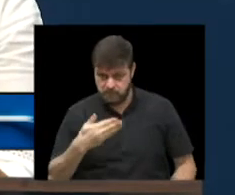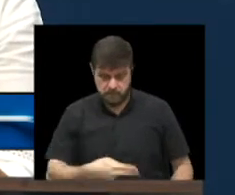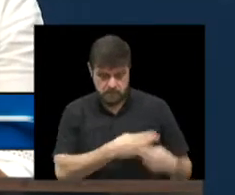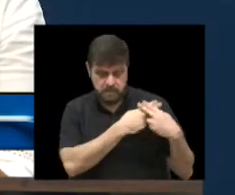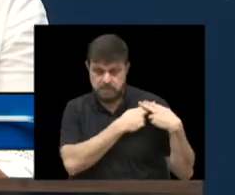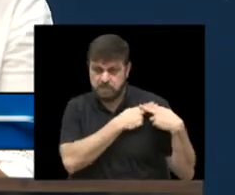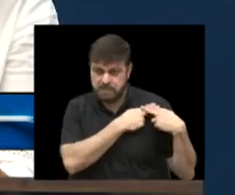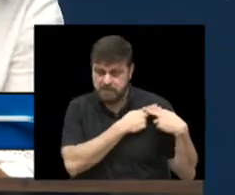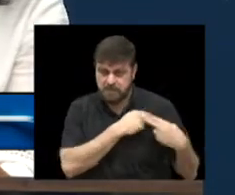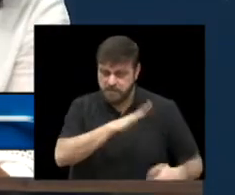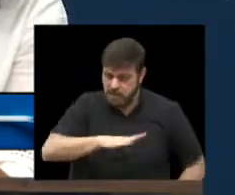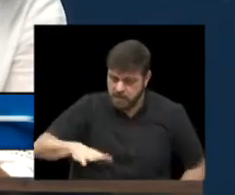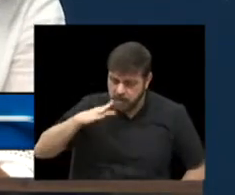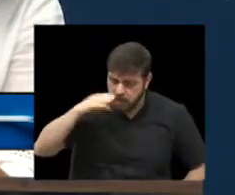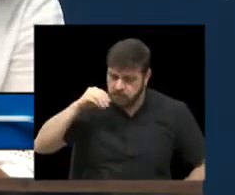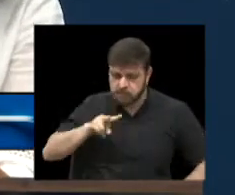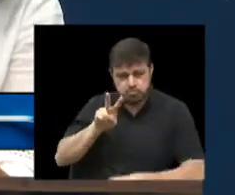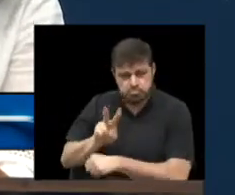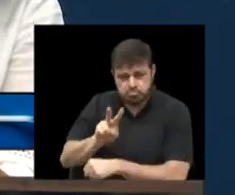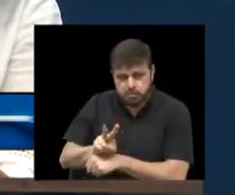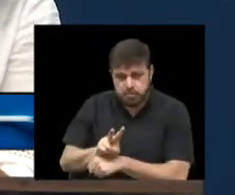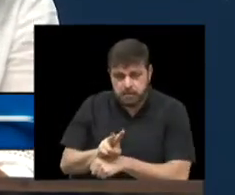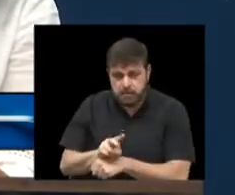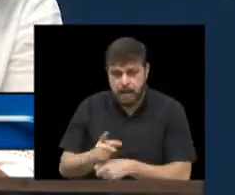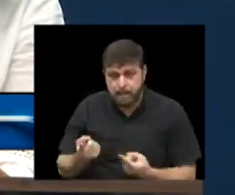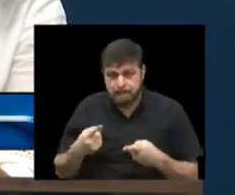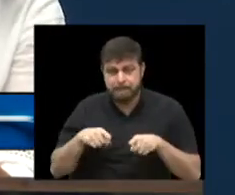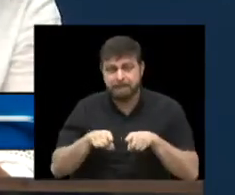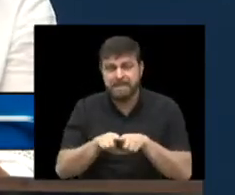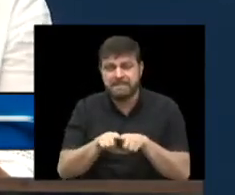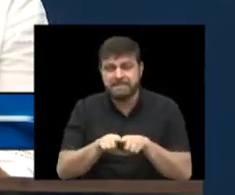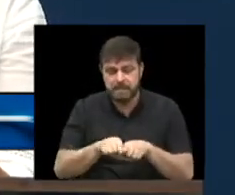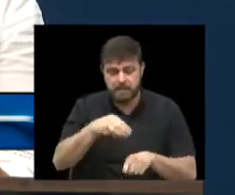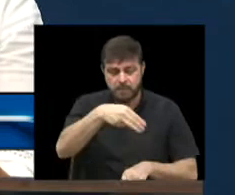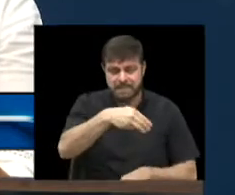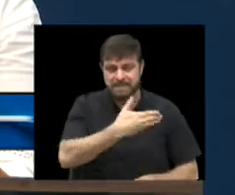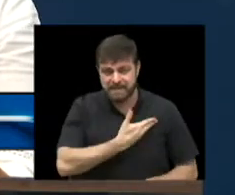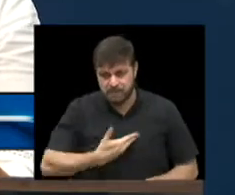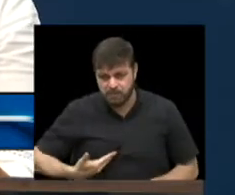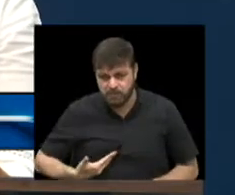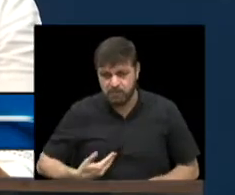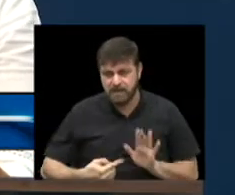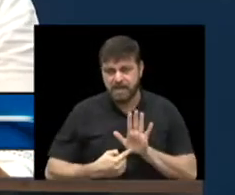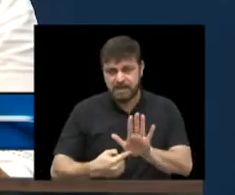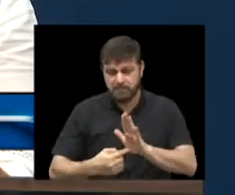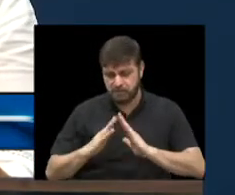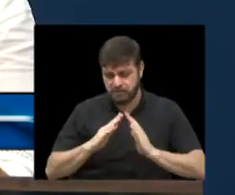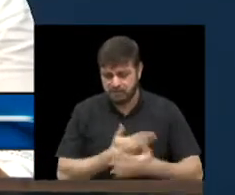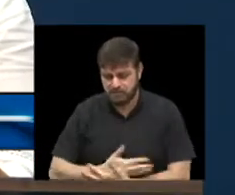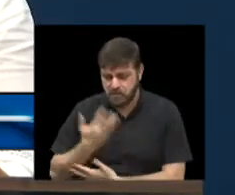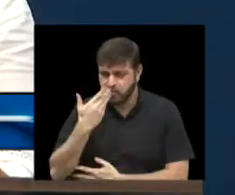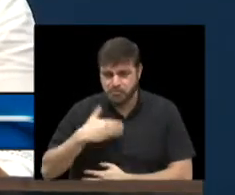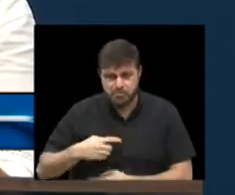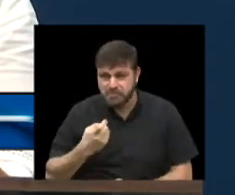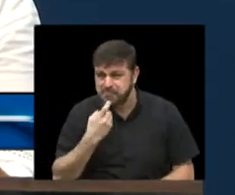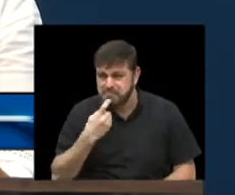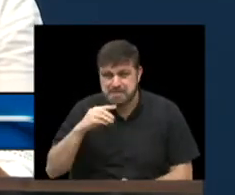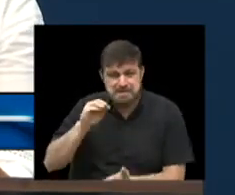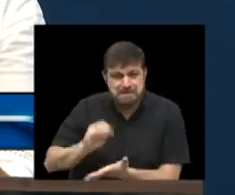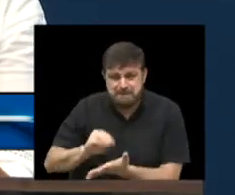Defesa da Criança e Adolescente, junto com o Ministério Público, que apontou a falta de vagas nas creches como uma das